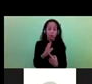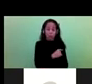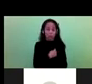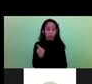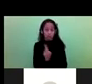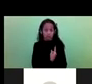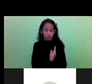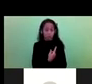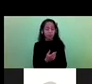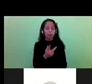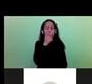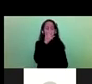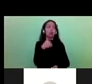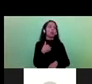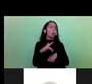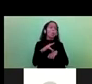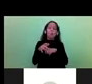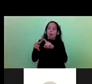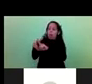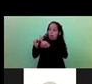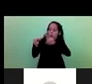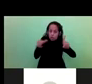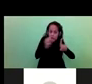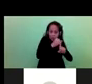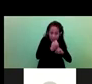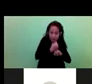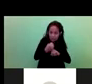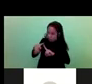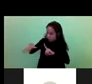nós não estamos alheios à sociedade, nós fazemos parte dela.